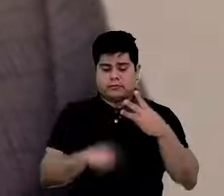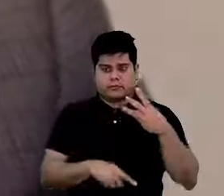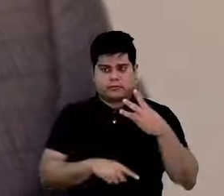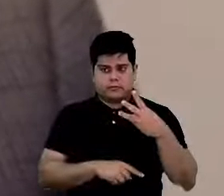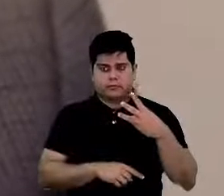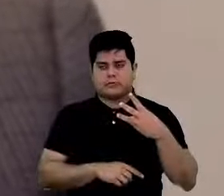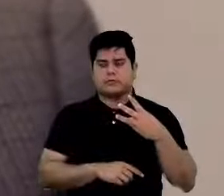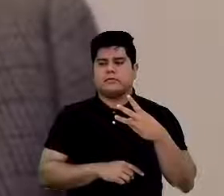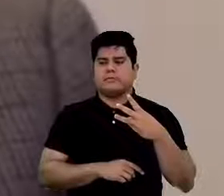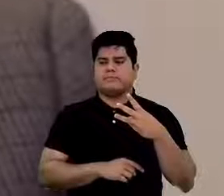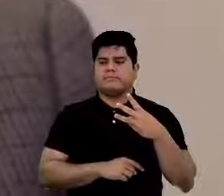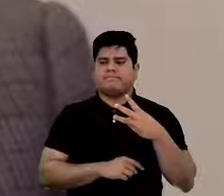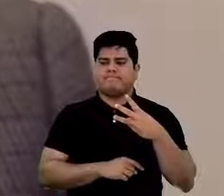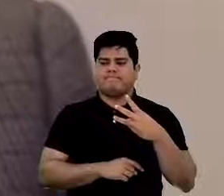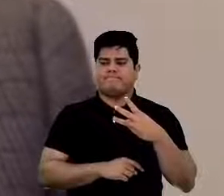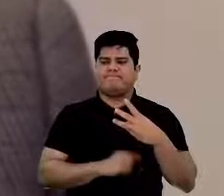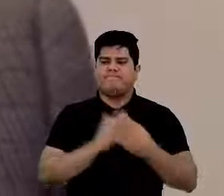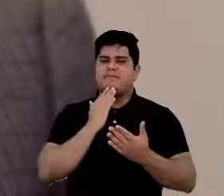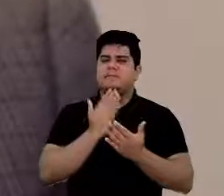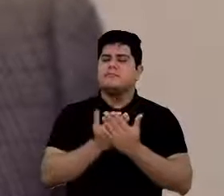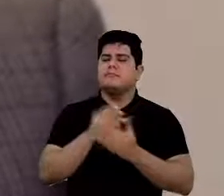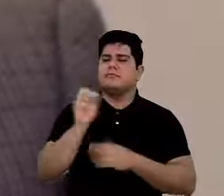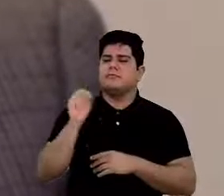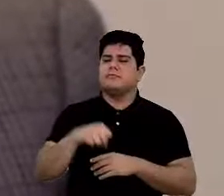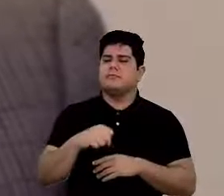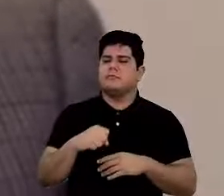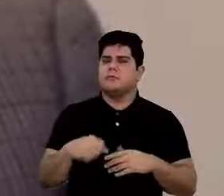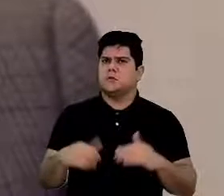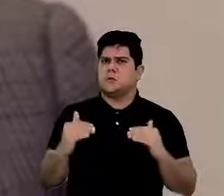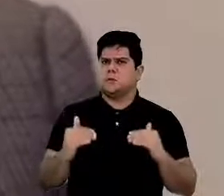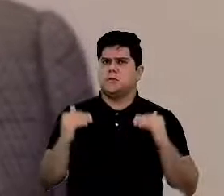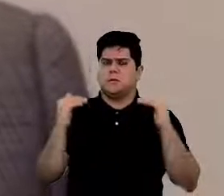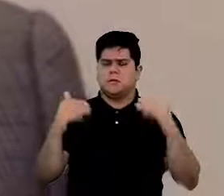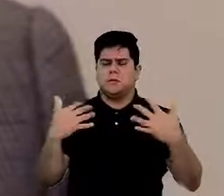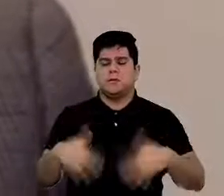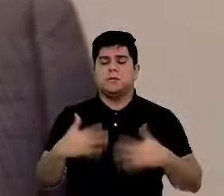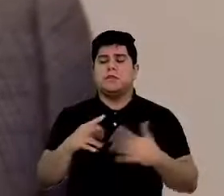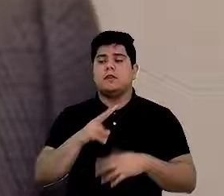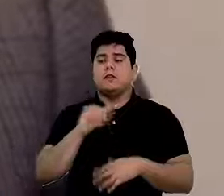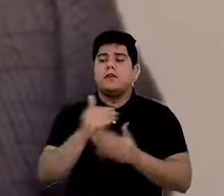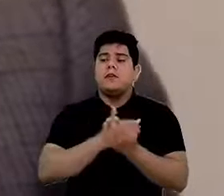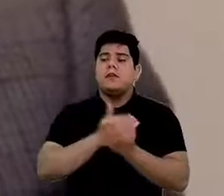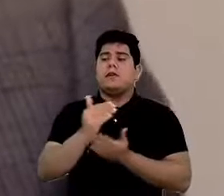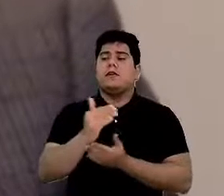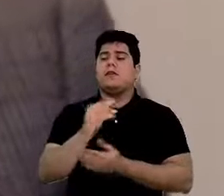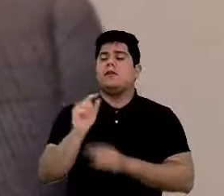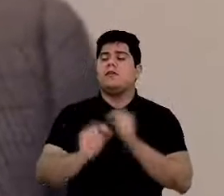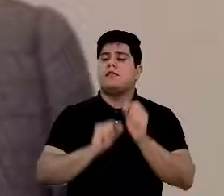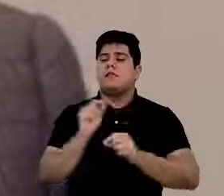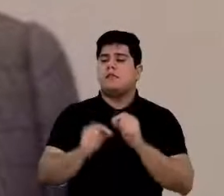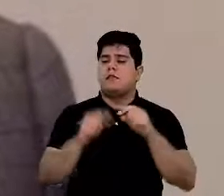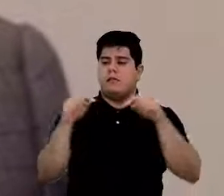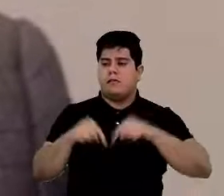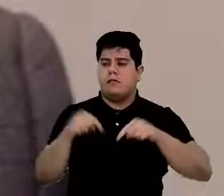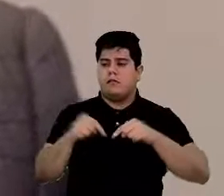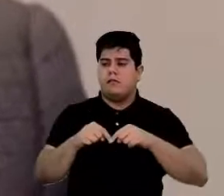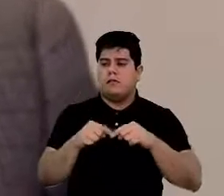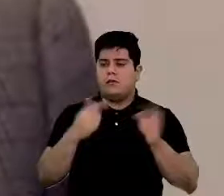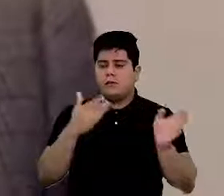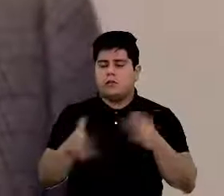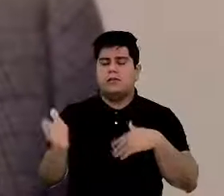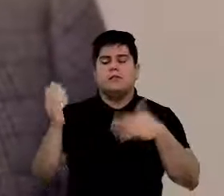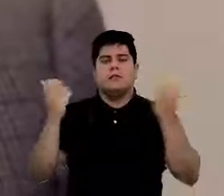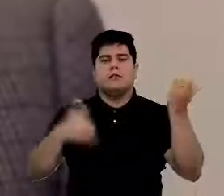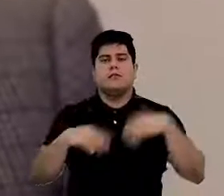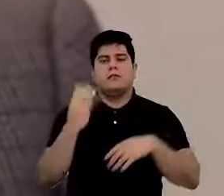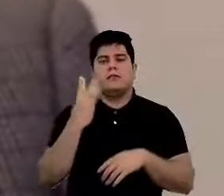apresentações, acredito eu que do mais alto gabarito. E nós vamos iniciar, então, essa nossa rodada aí das nossas